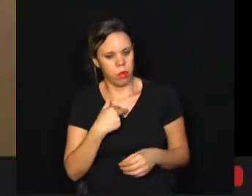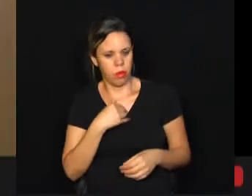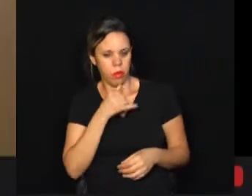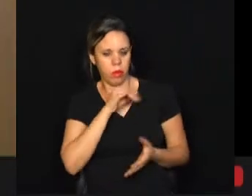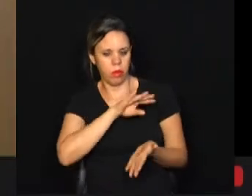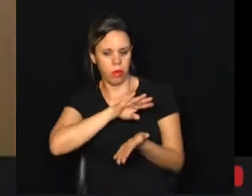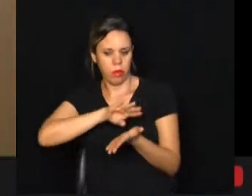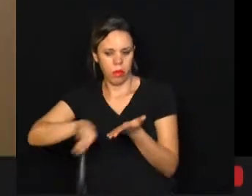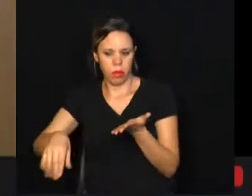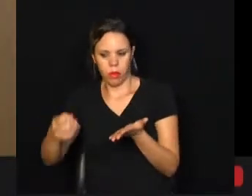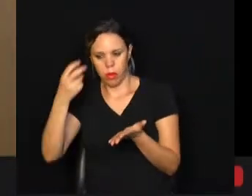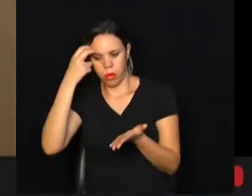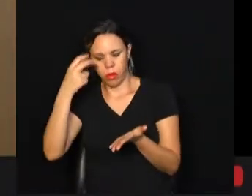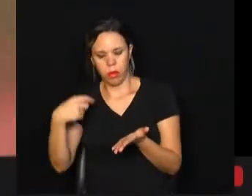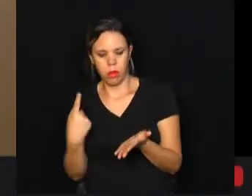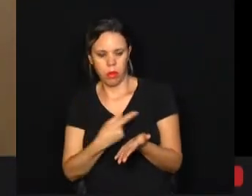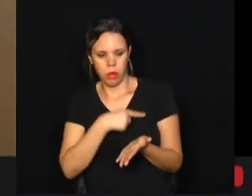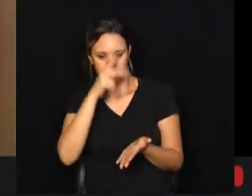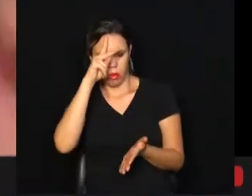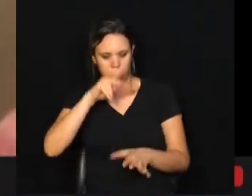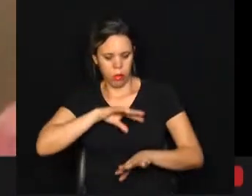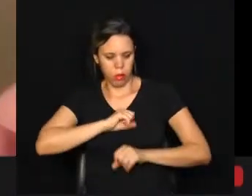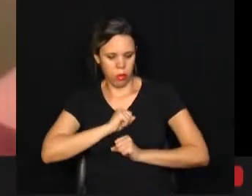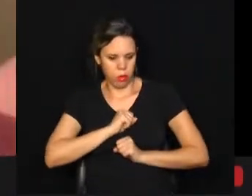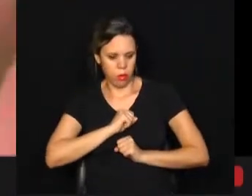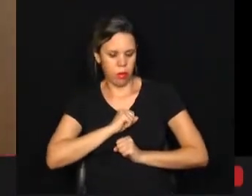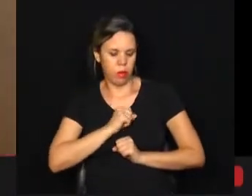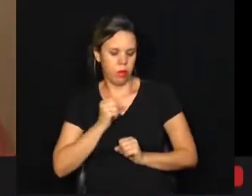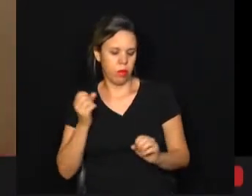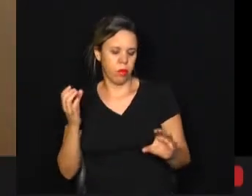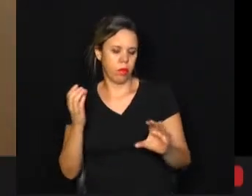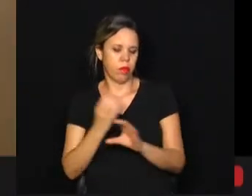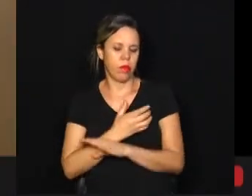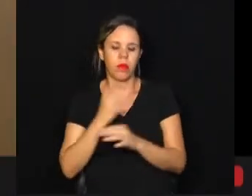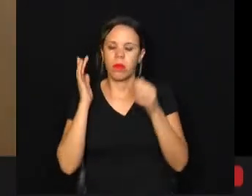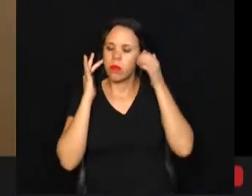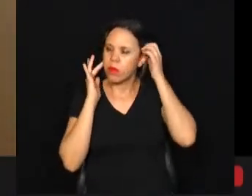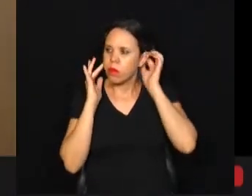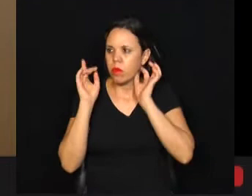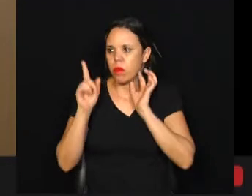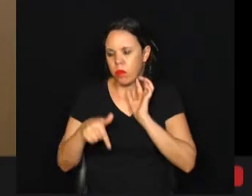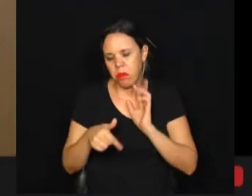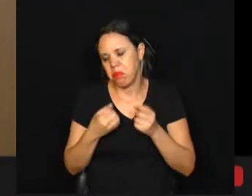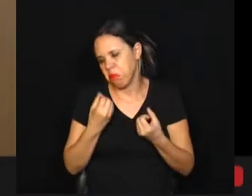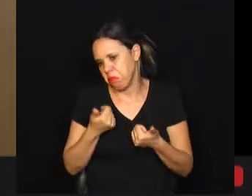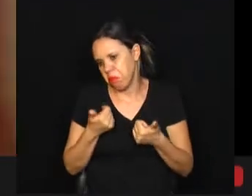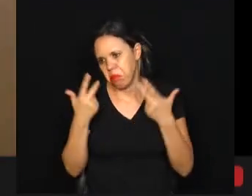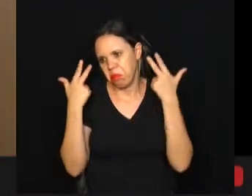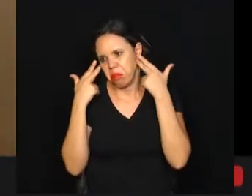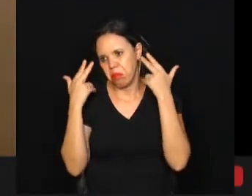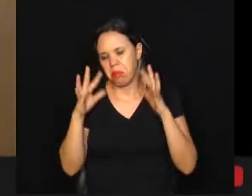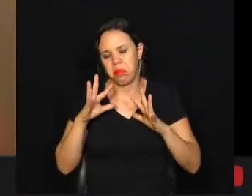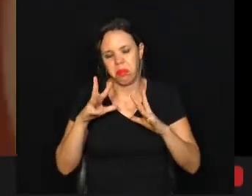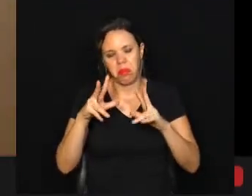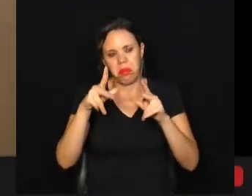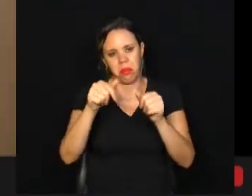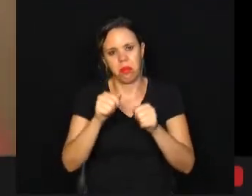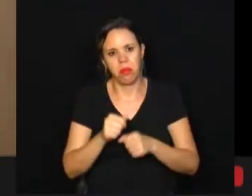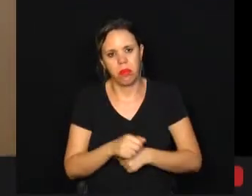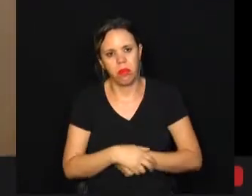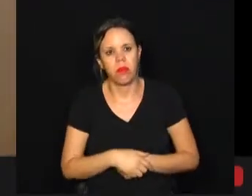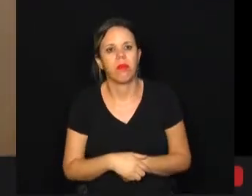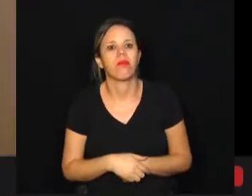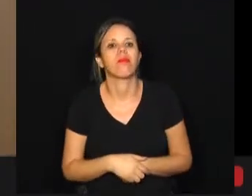uma parte de nós inteiramente, achando que isso vai ser bom para todas, todos e